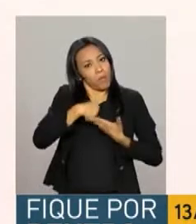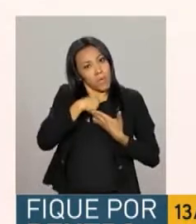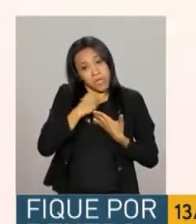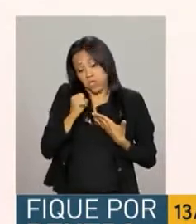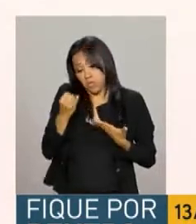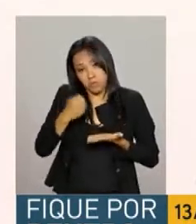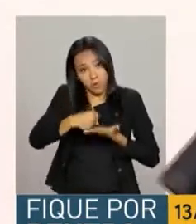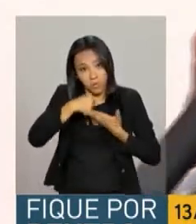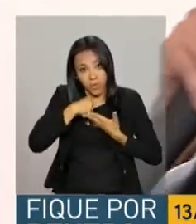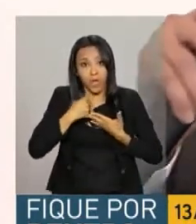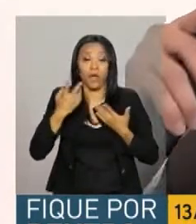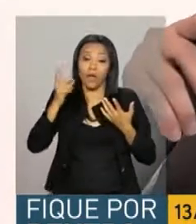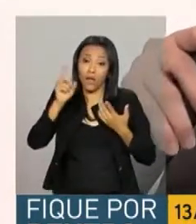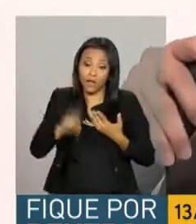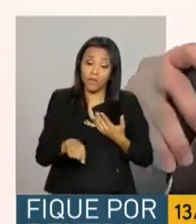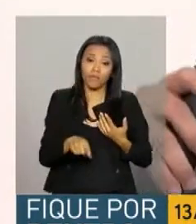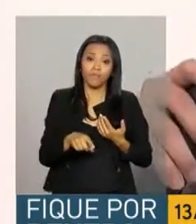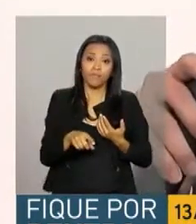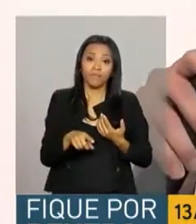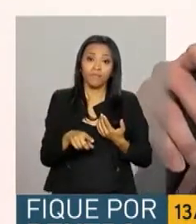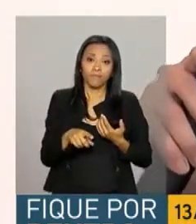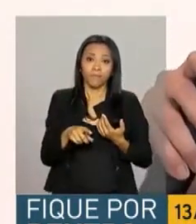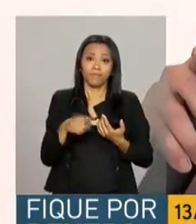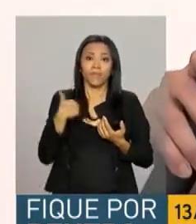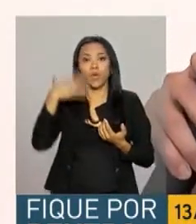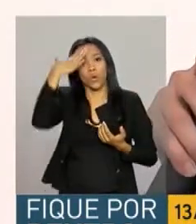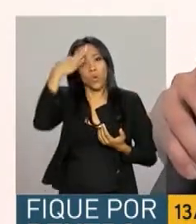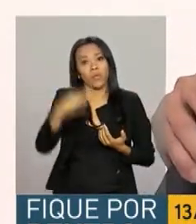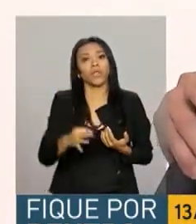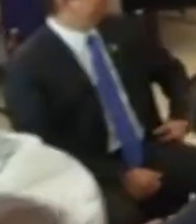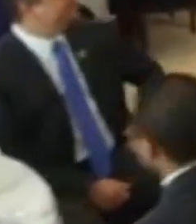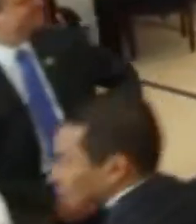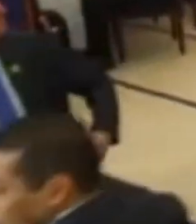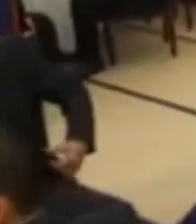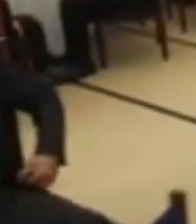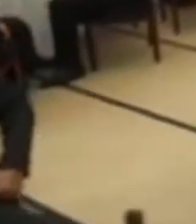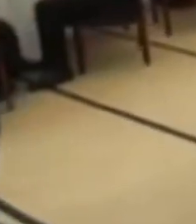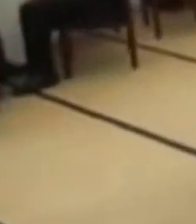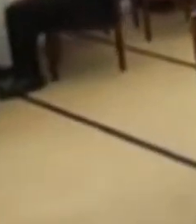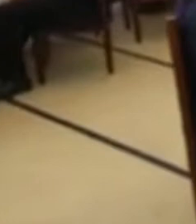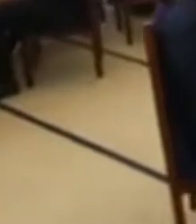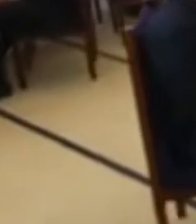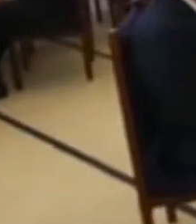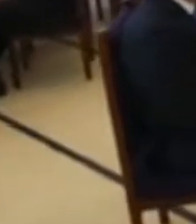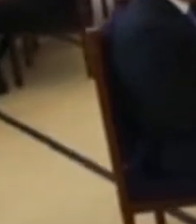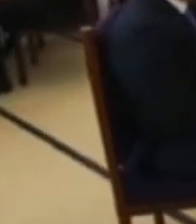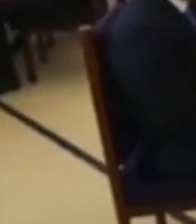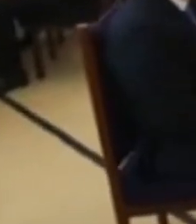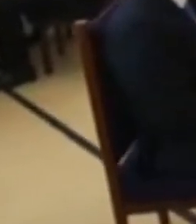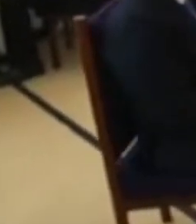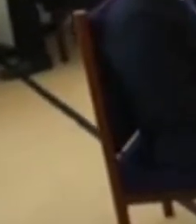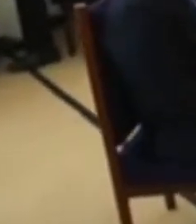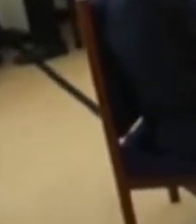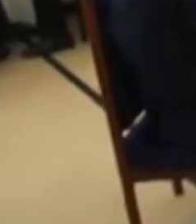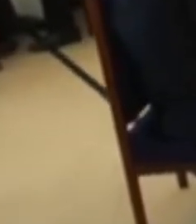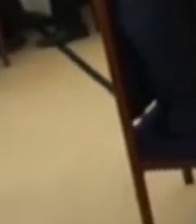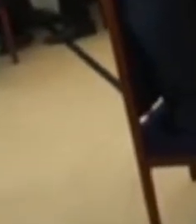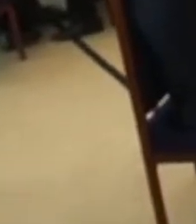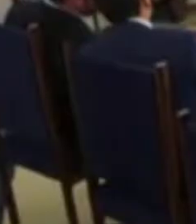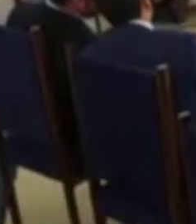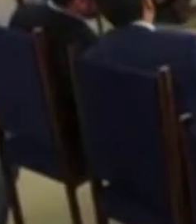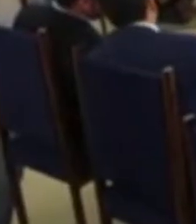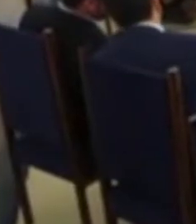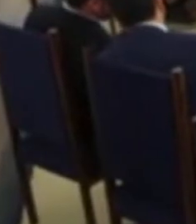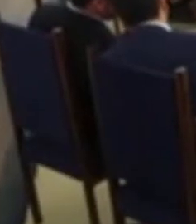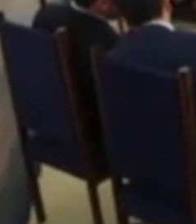não é a nosso favor é cumprir ela compreende o que está acontecendo na última pesquisa ibope divulgada no fim de junho temer